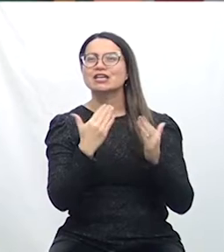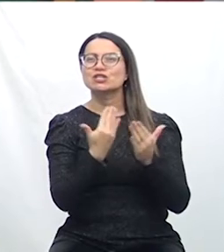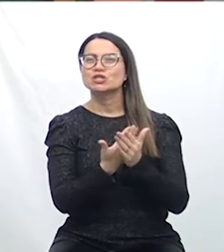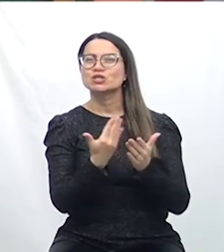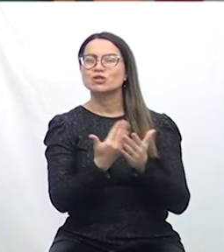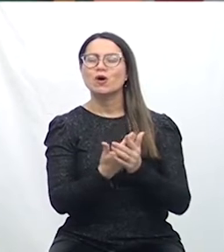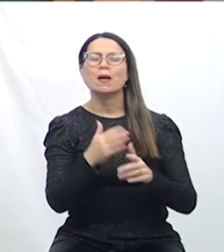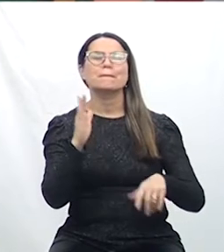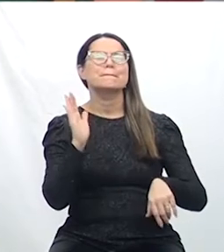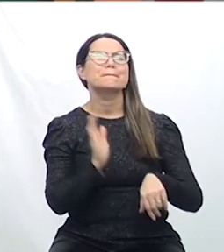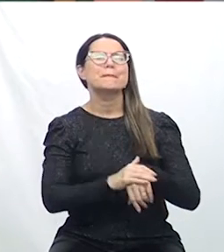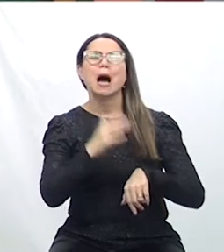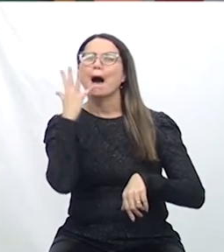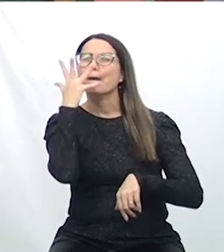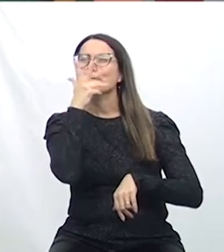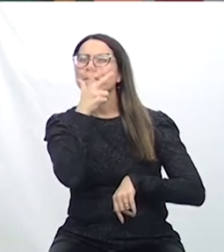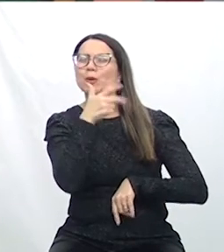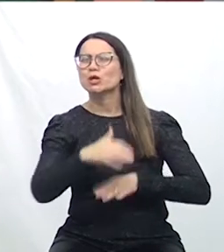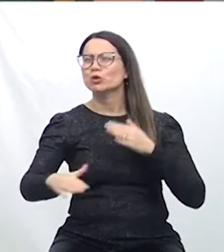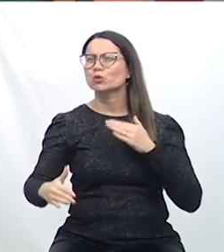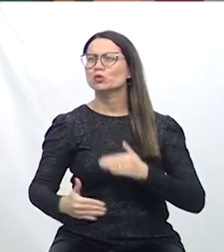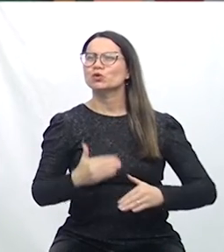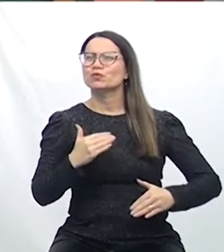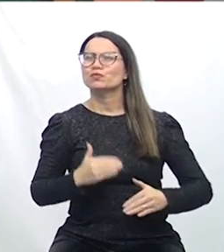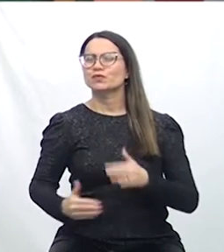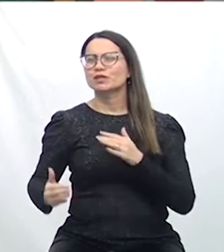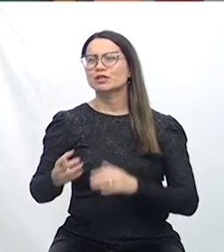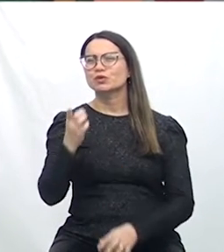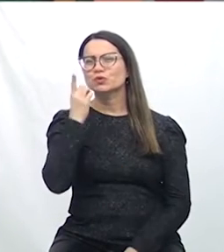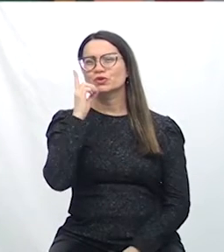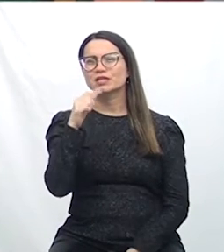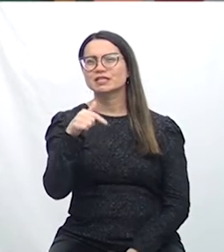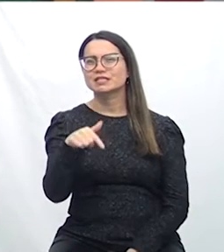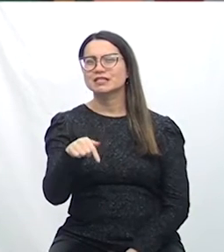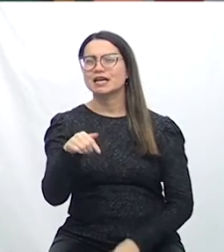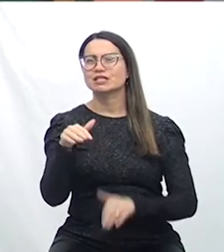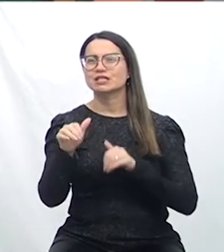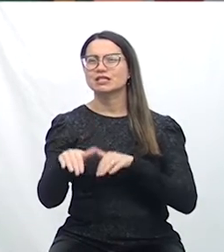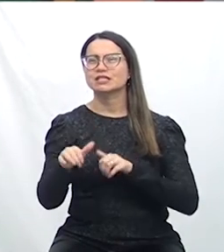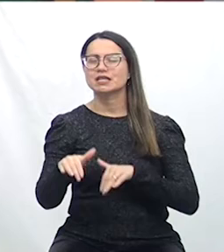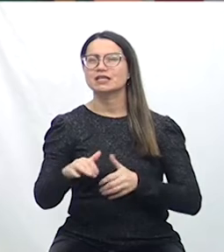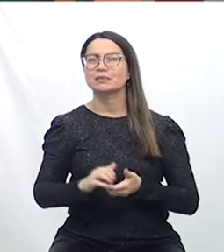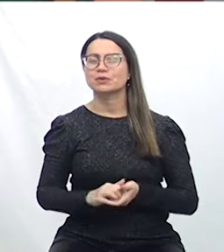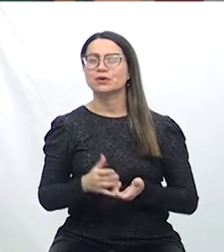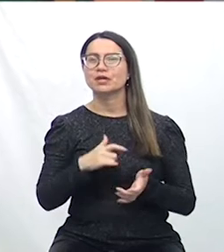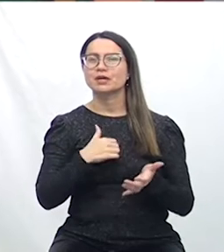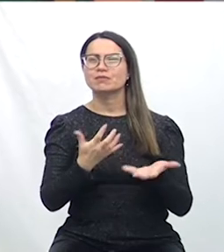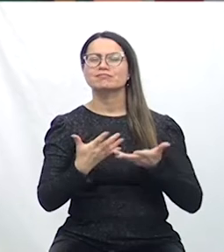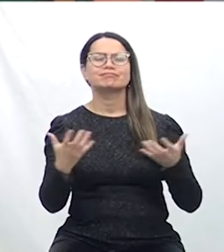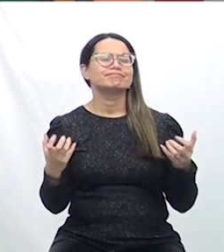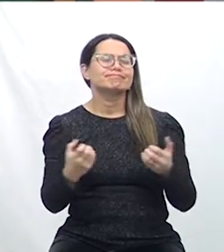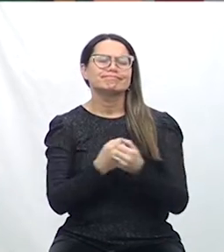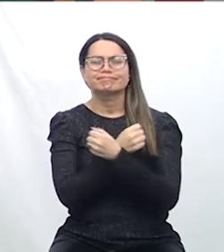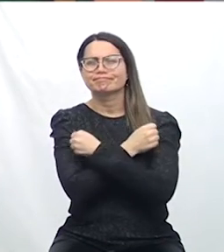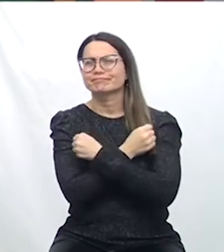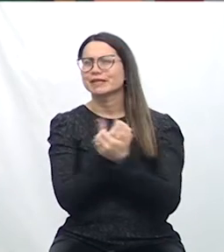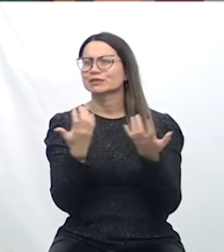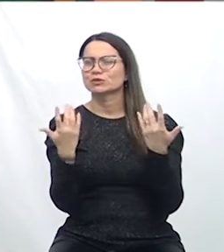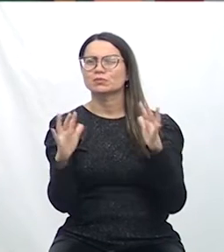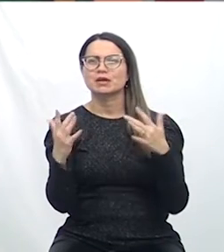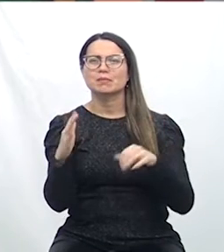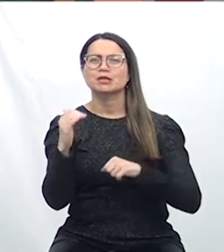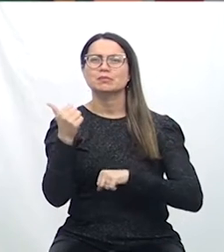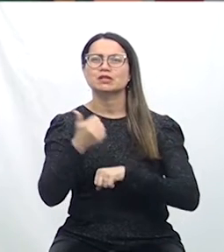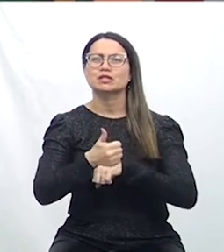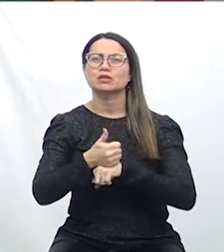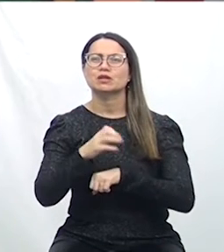mais bonito, na minha opinião, claro, deste 7 de setembro. Então, quero deixar aqui um abraço e os parabéns aqui para a diretora Ellen,